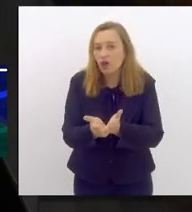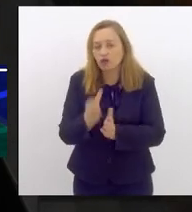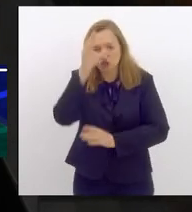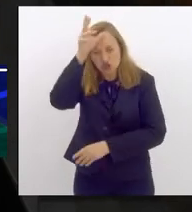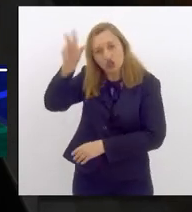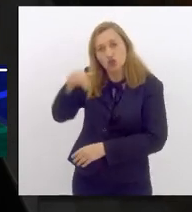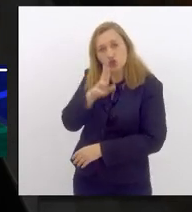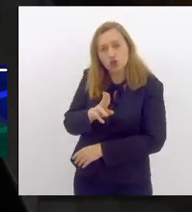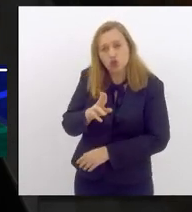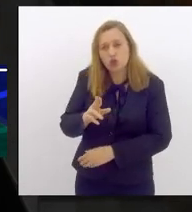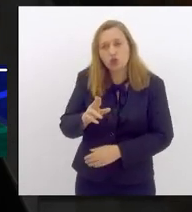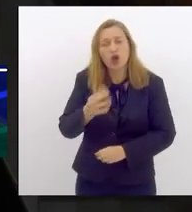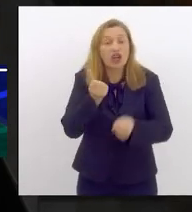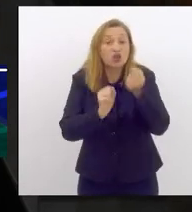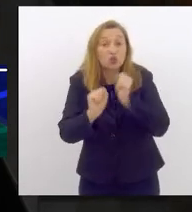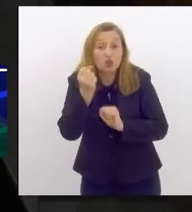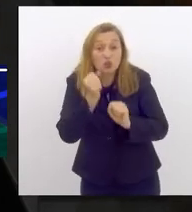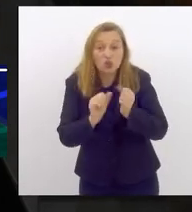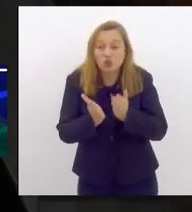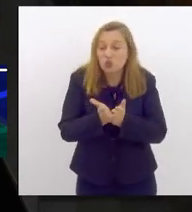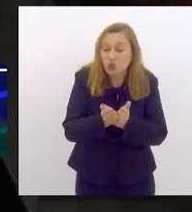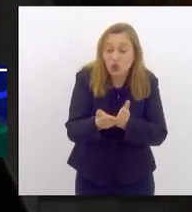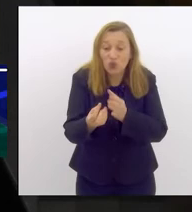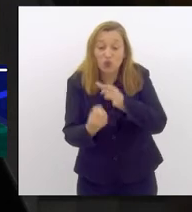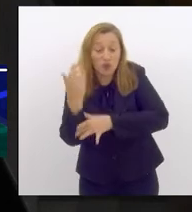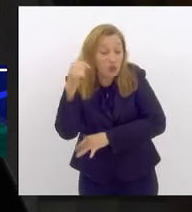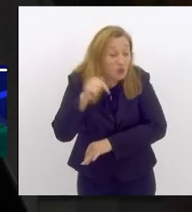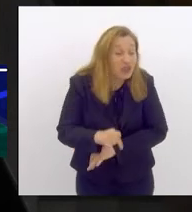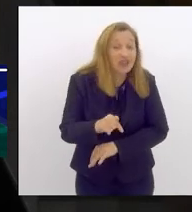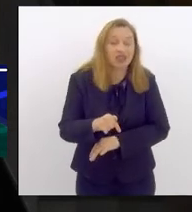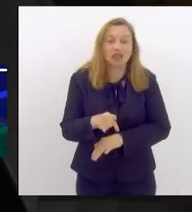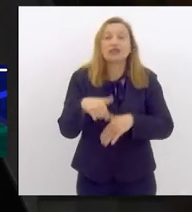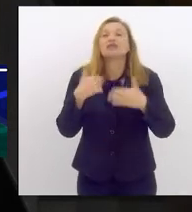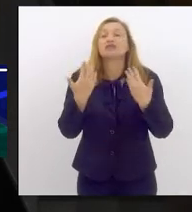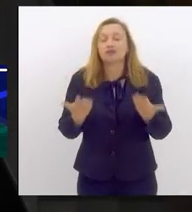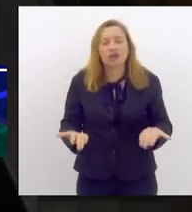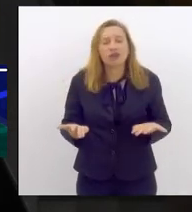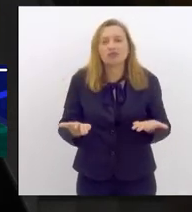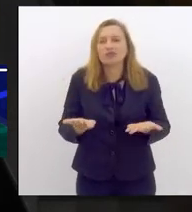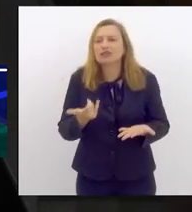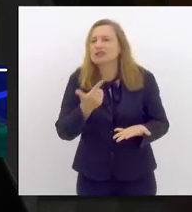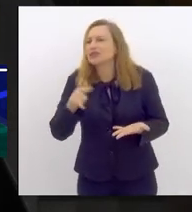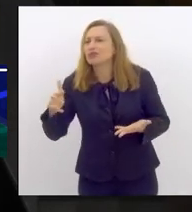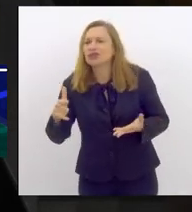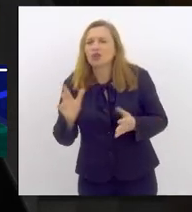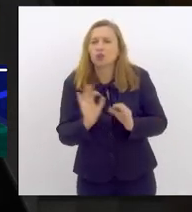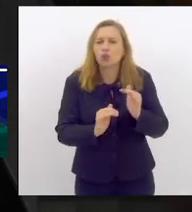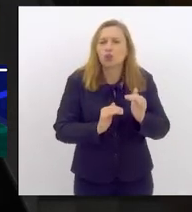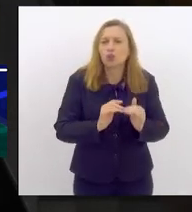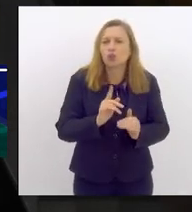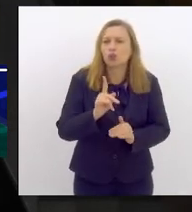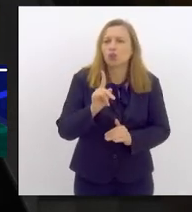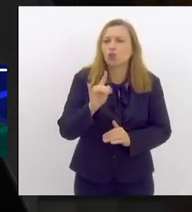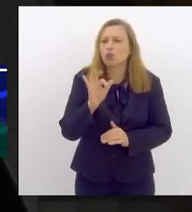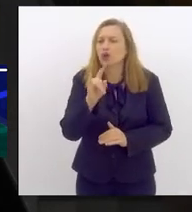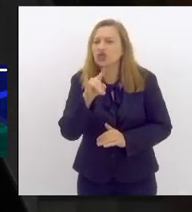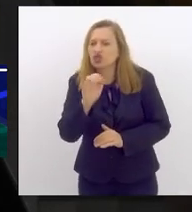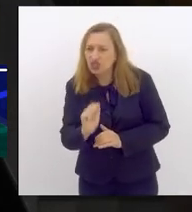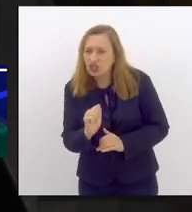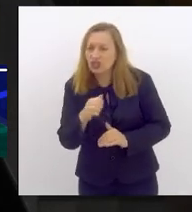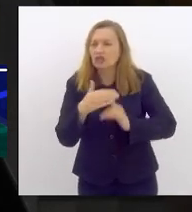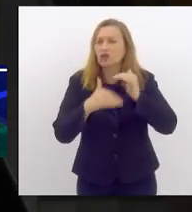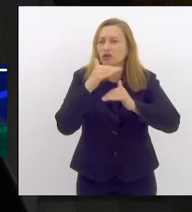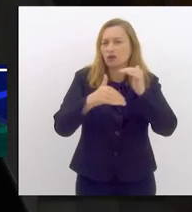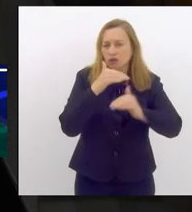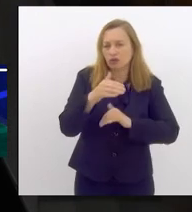tá indústria naval que nasceu aqui então seja não tem ainda uma agenda de desenvolvimento no estado EA PEC